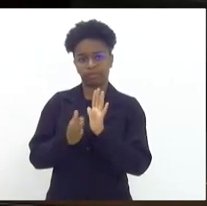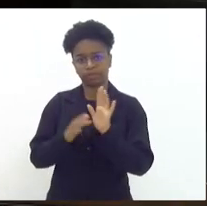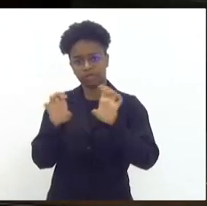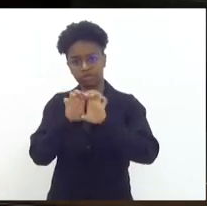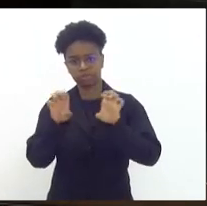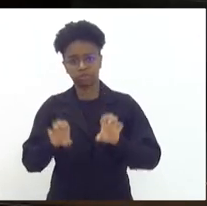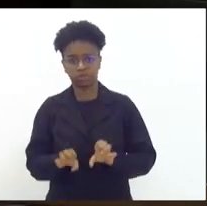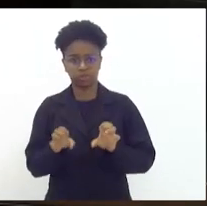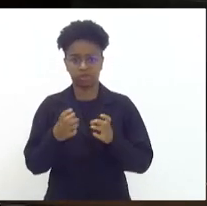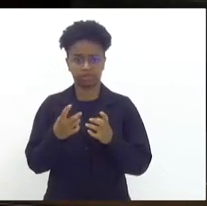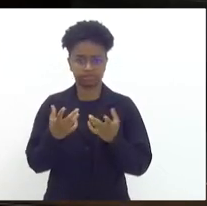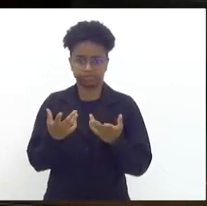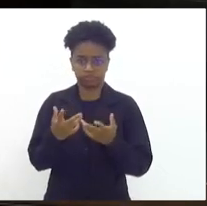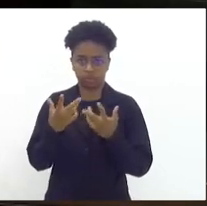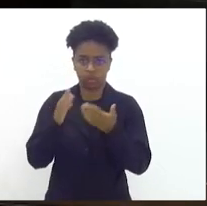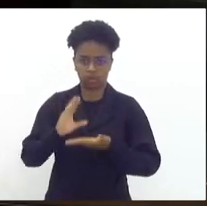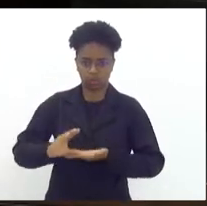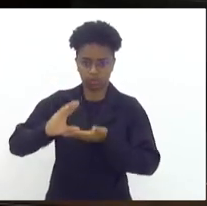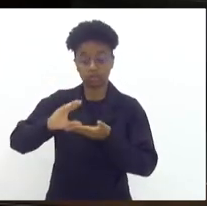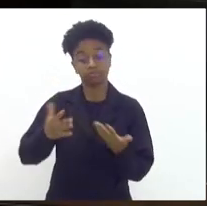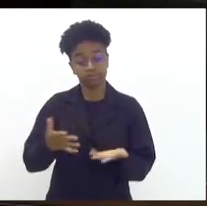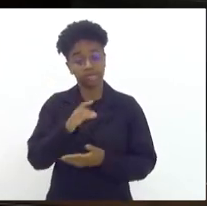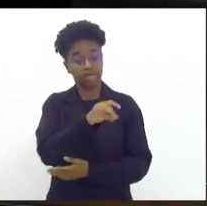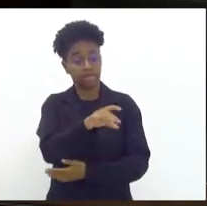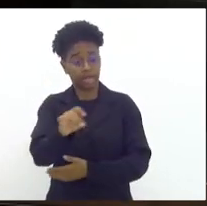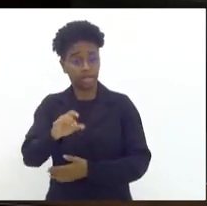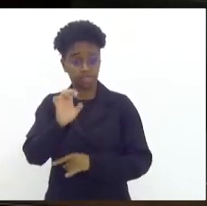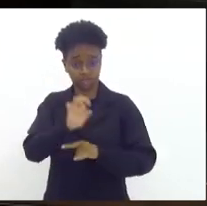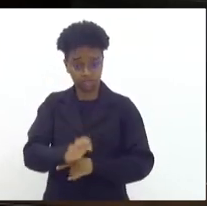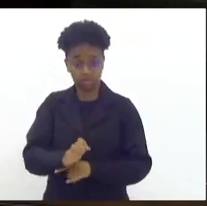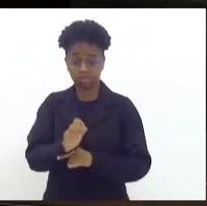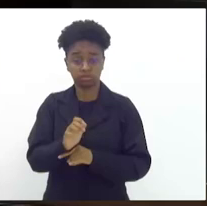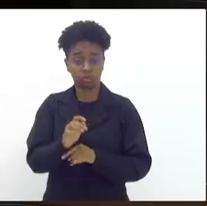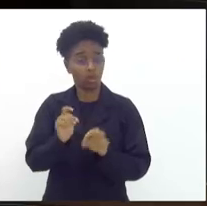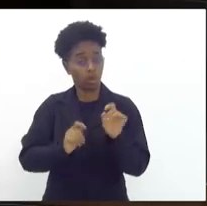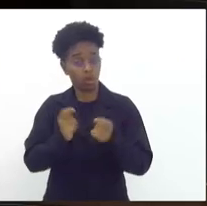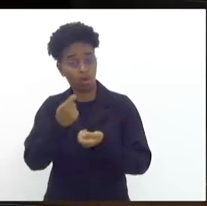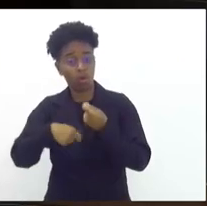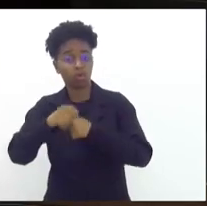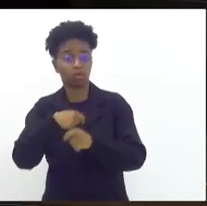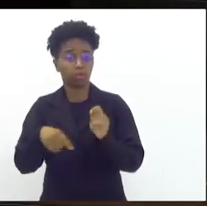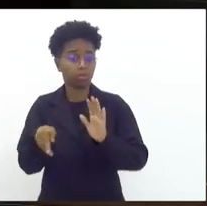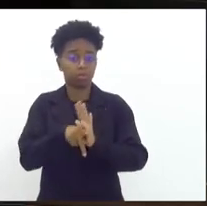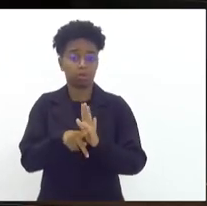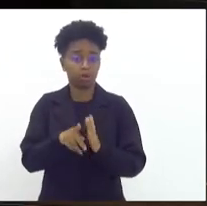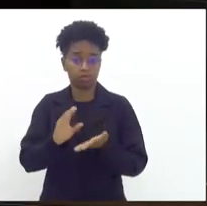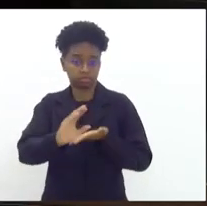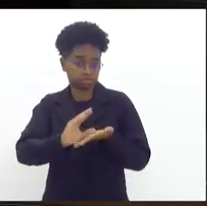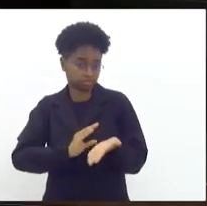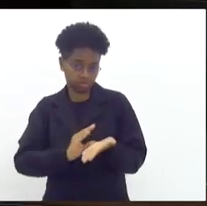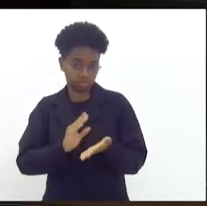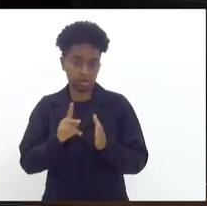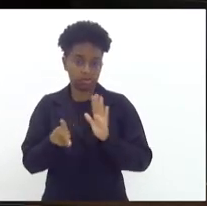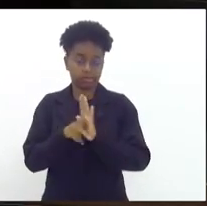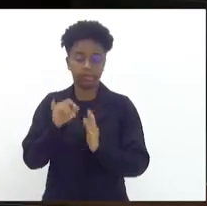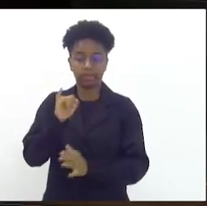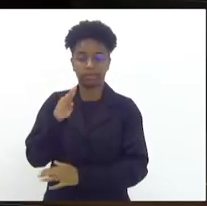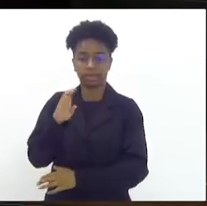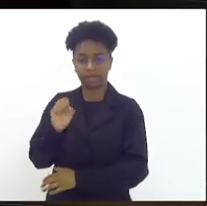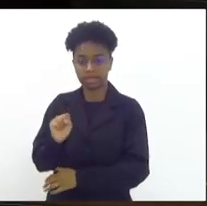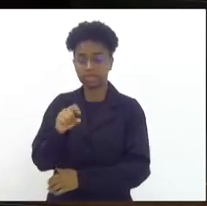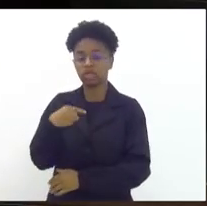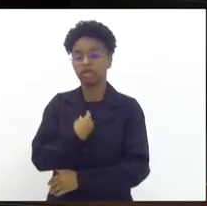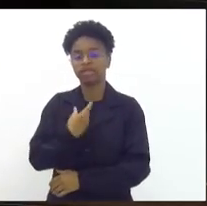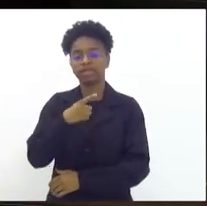como conselho então cada estado que coordene a sua arrecadação do ibs e os municípios os municípios nós temos no máximo